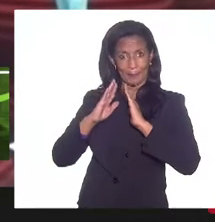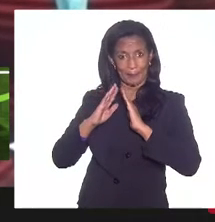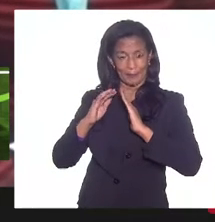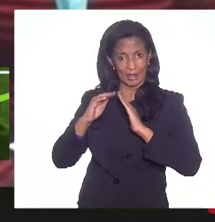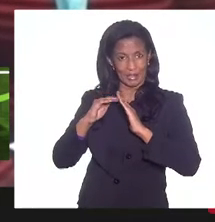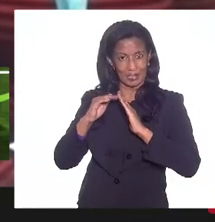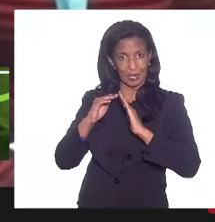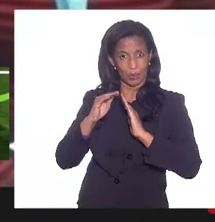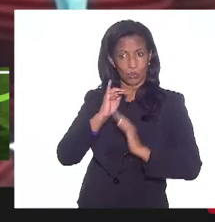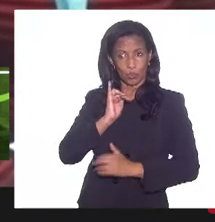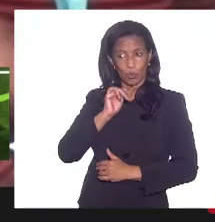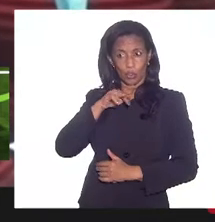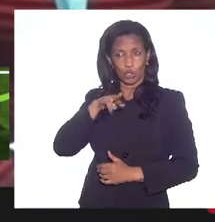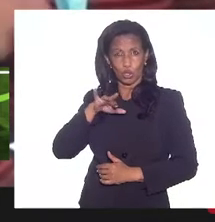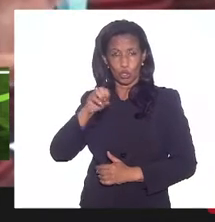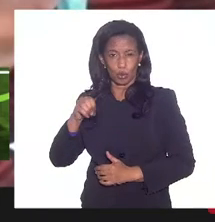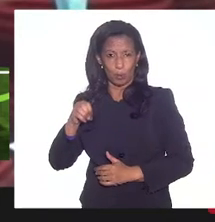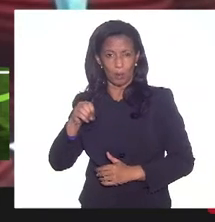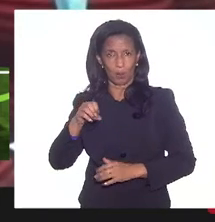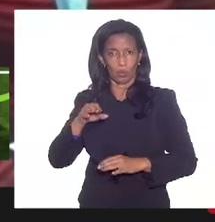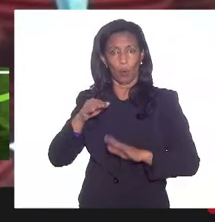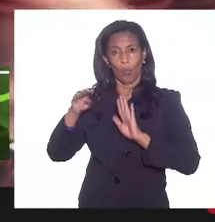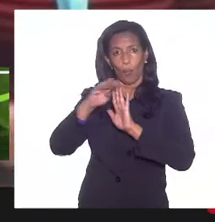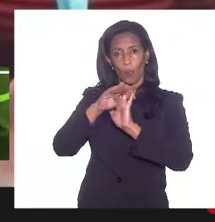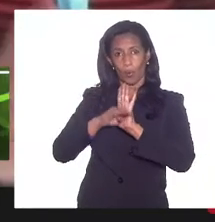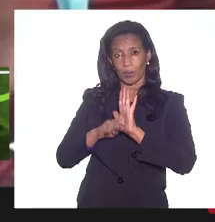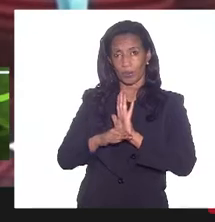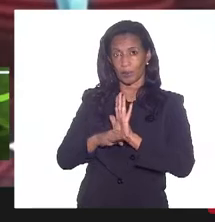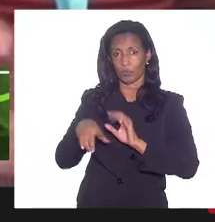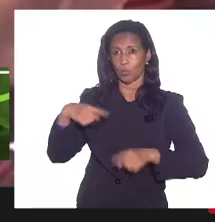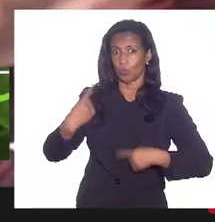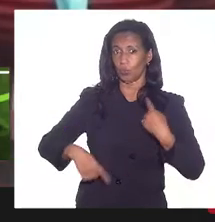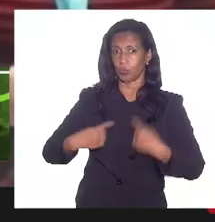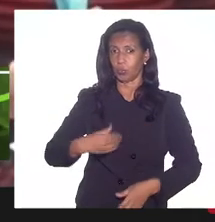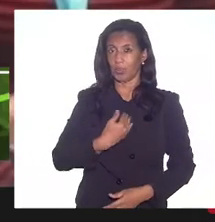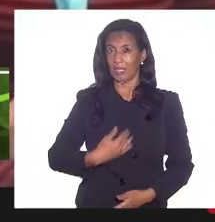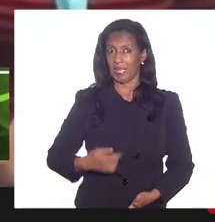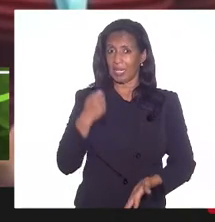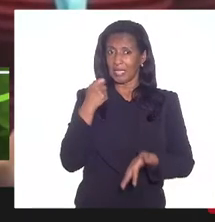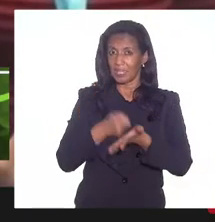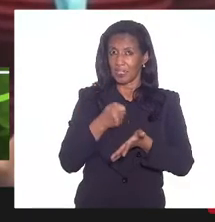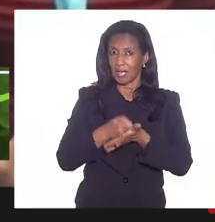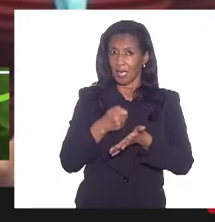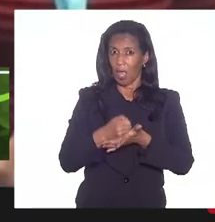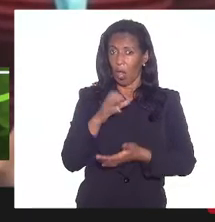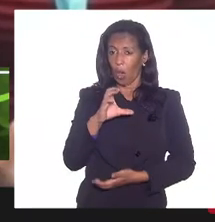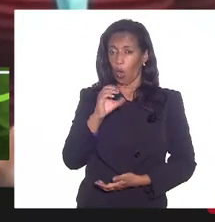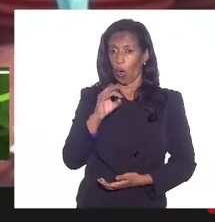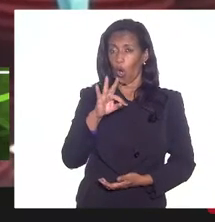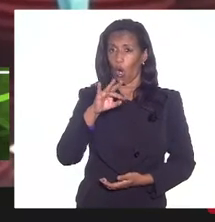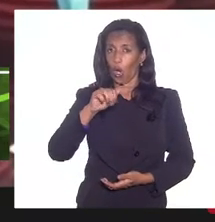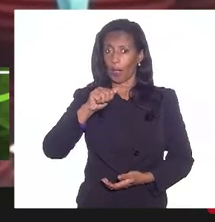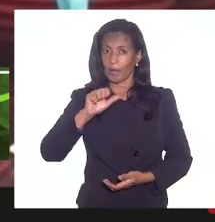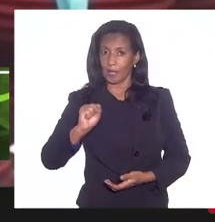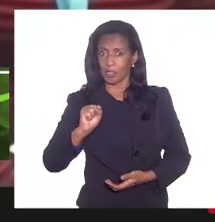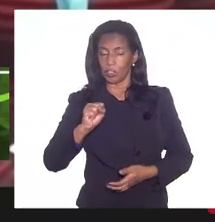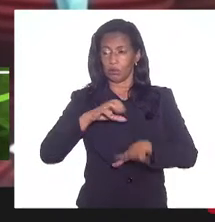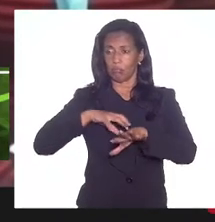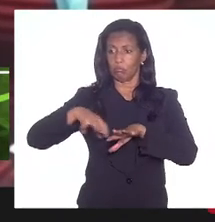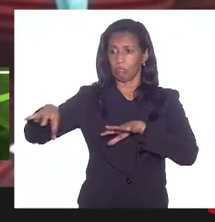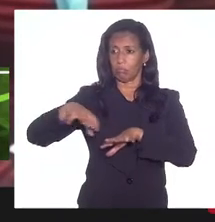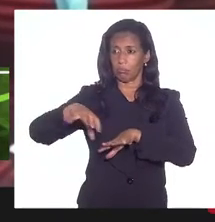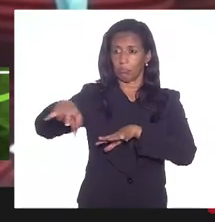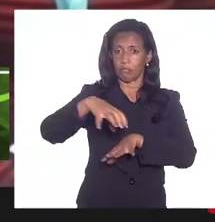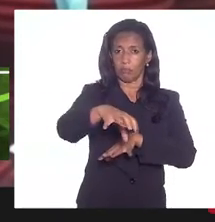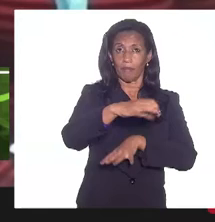o processo de interiorização da política pública garantindo cotas para as regiões. É importante dizer